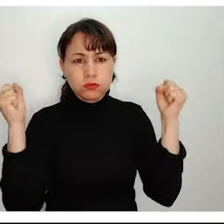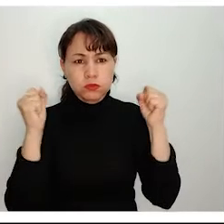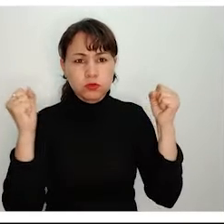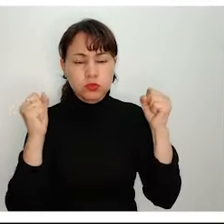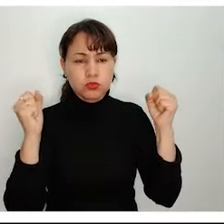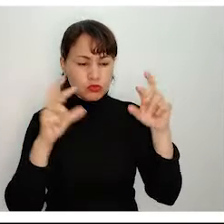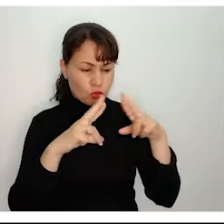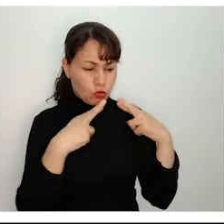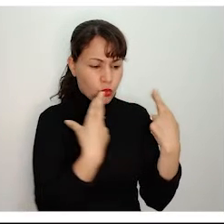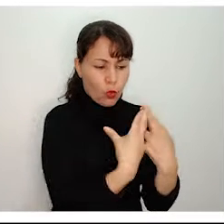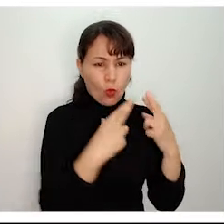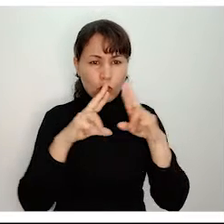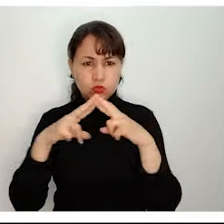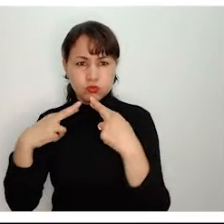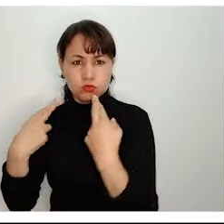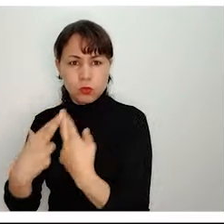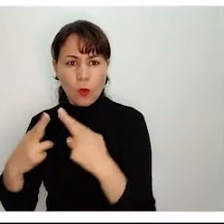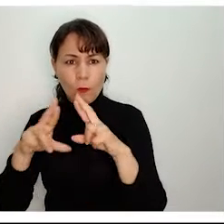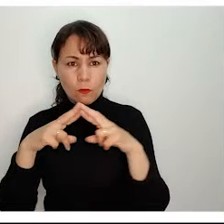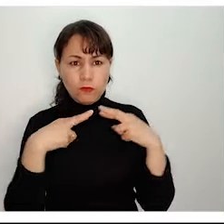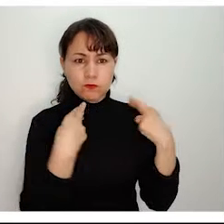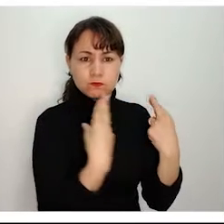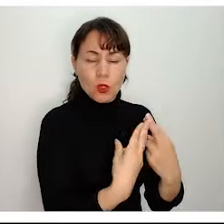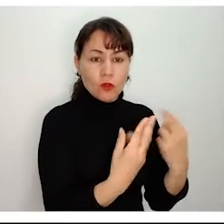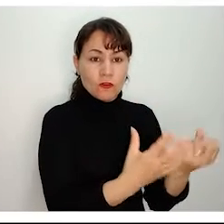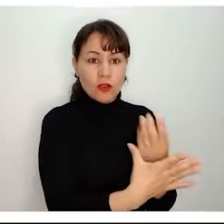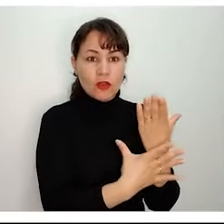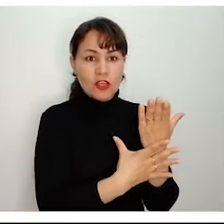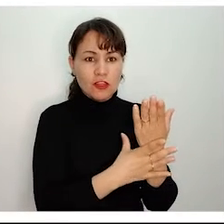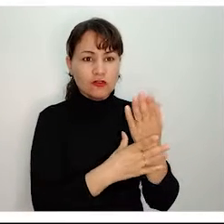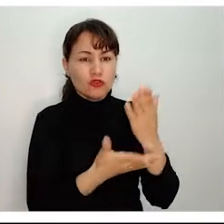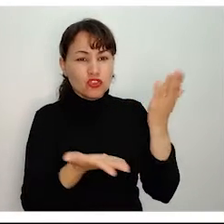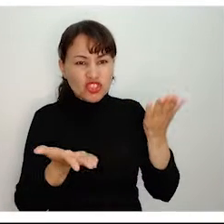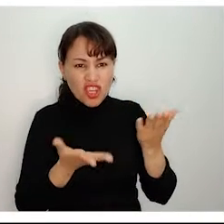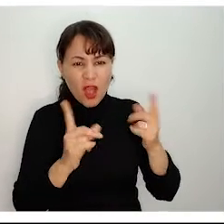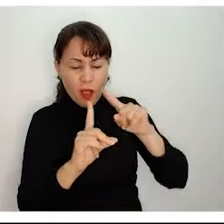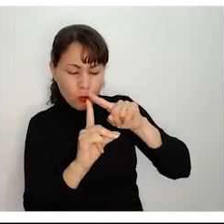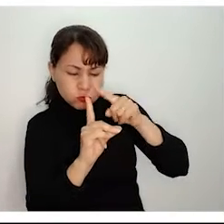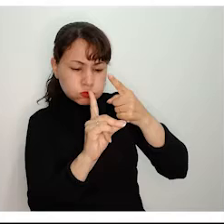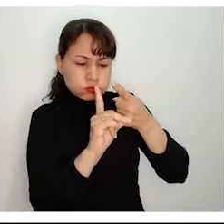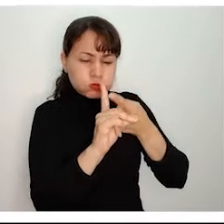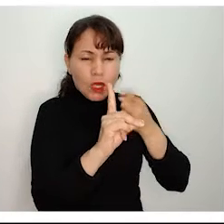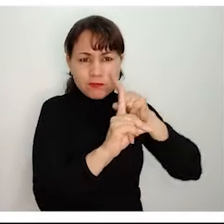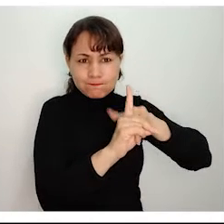a motricidade, e tudo isso já vai se formando desde o período